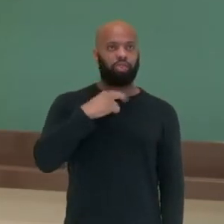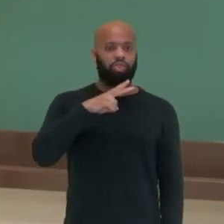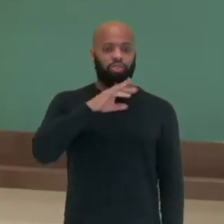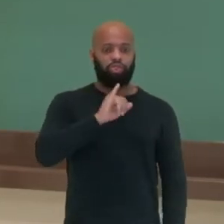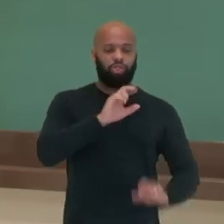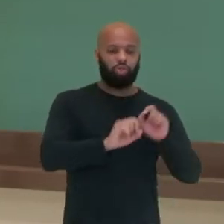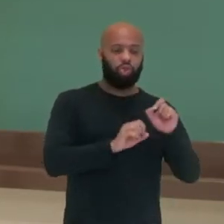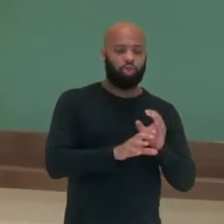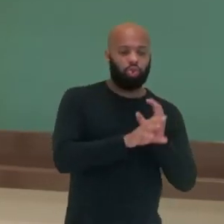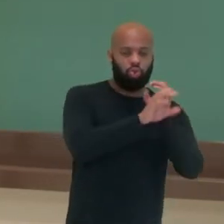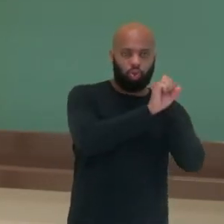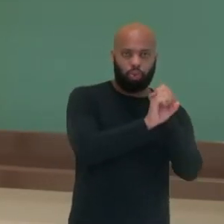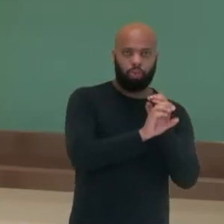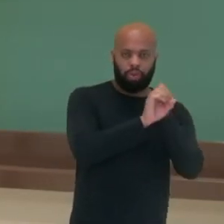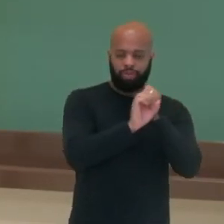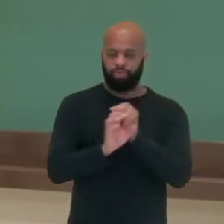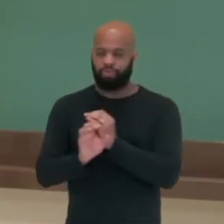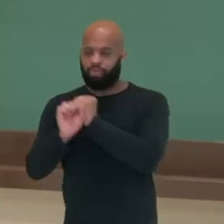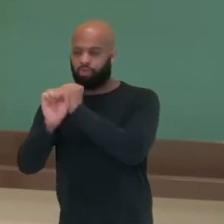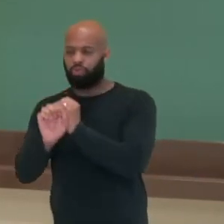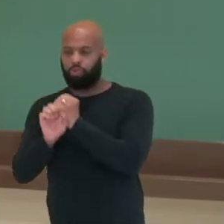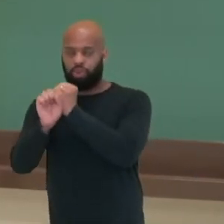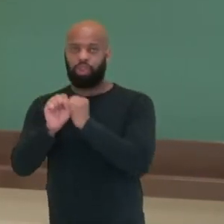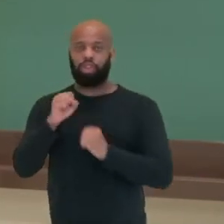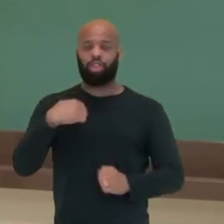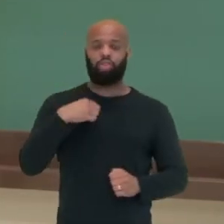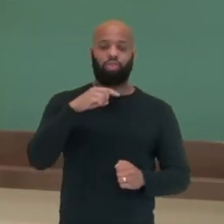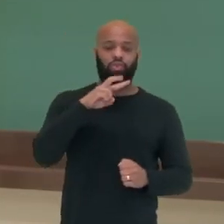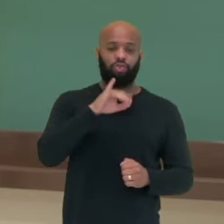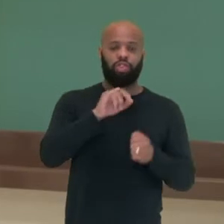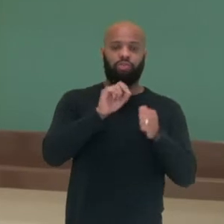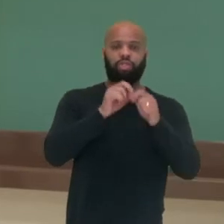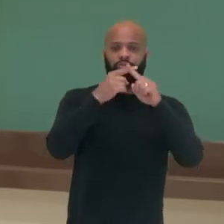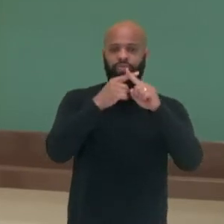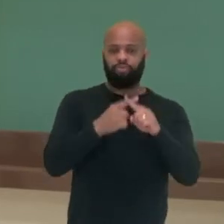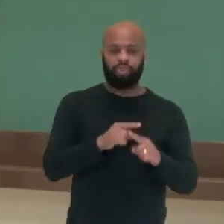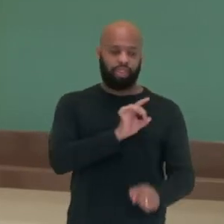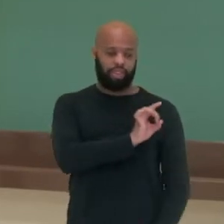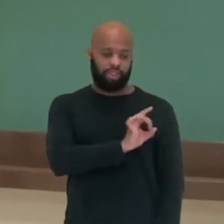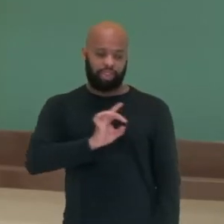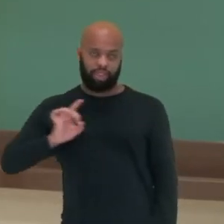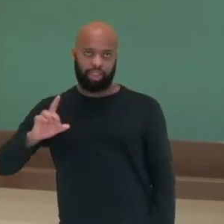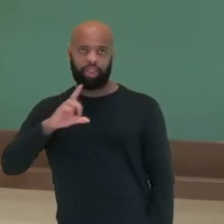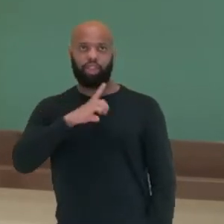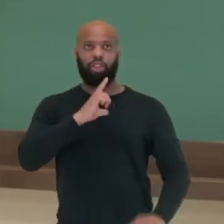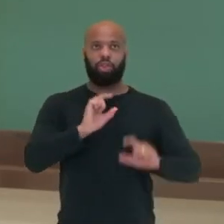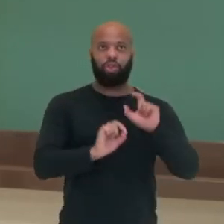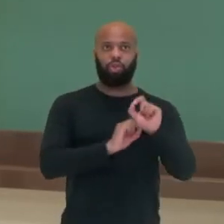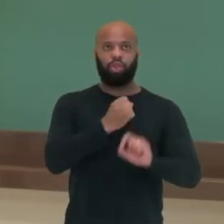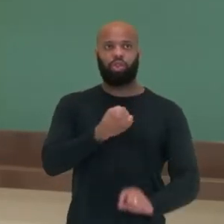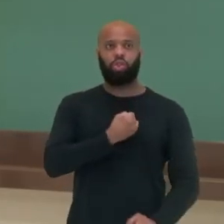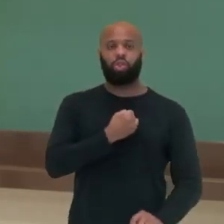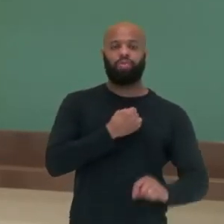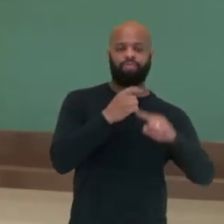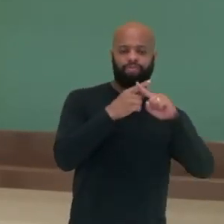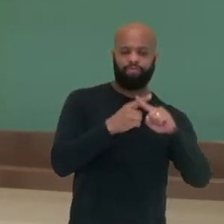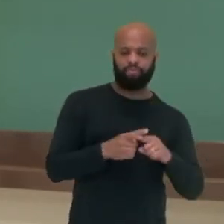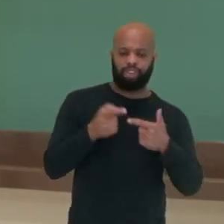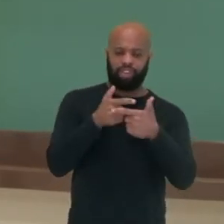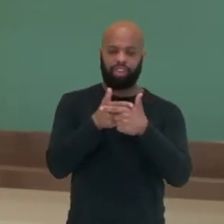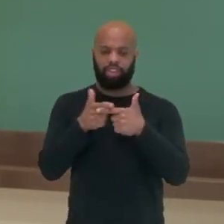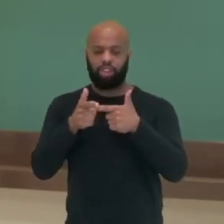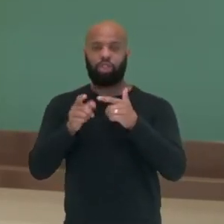com o outro facilmente. Se eu vou multiplicar, cada um tem o seu algoritmo, né, de multiplicação, de divisão, soma